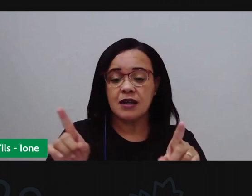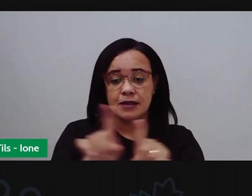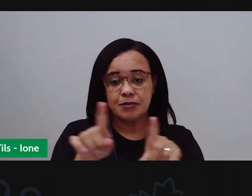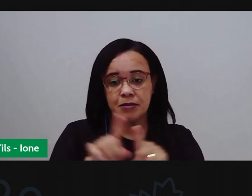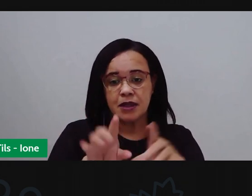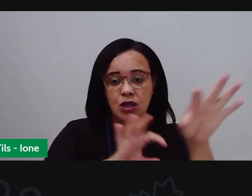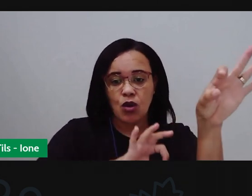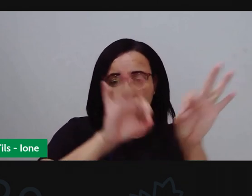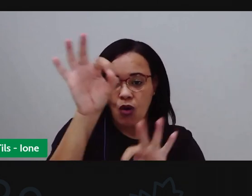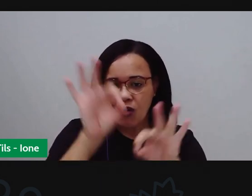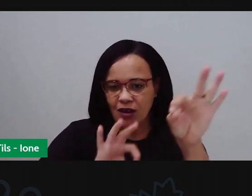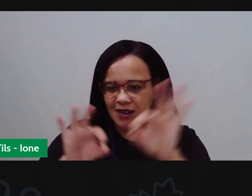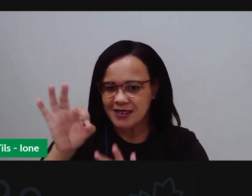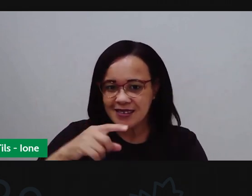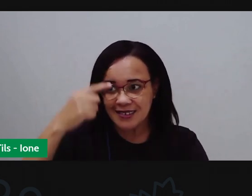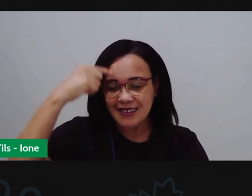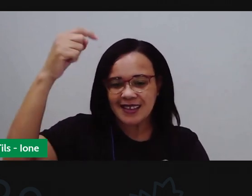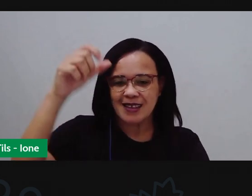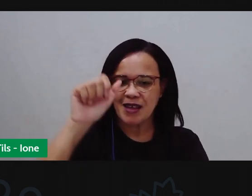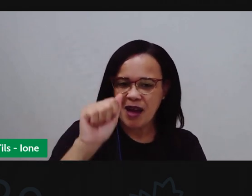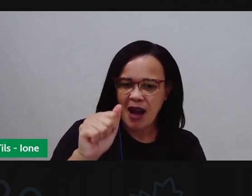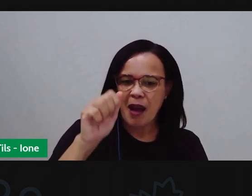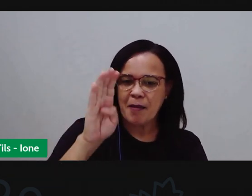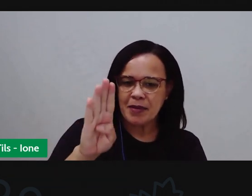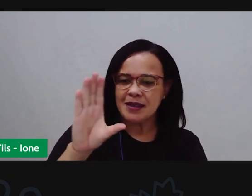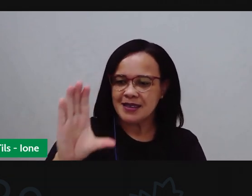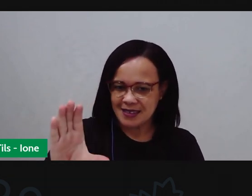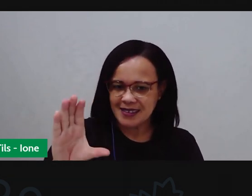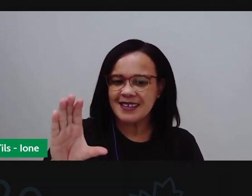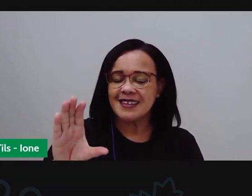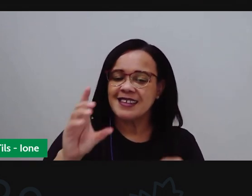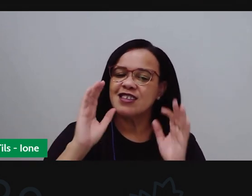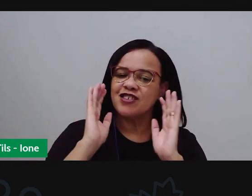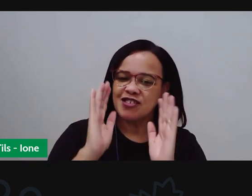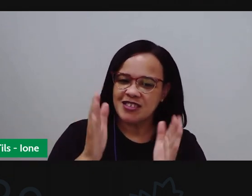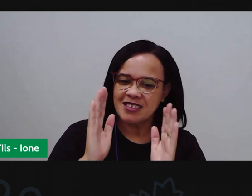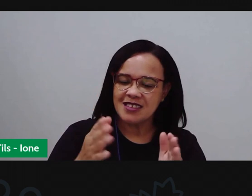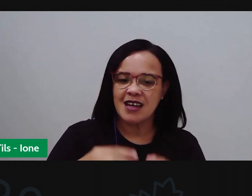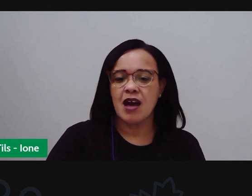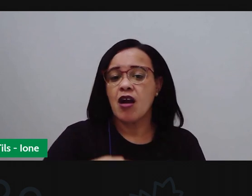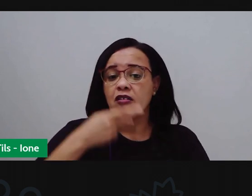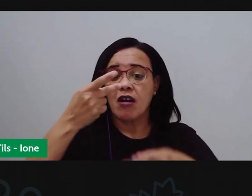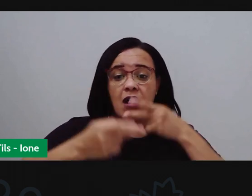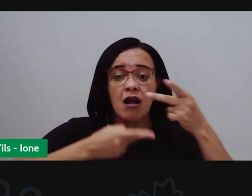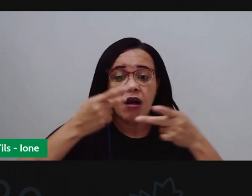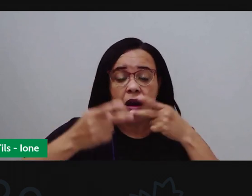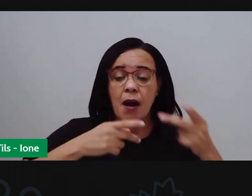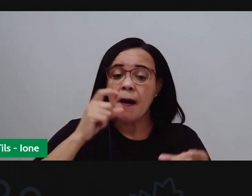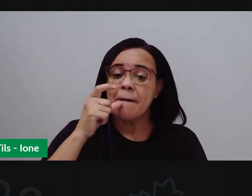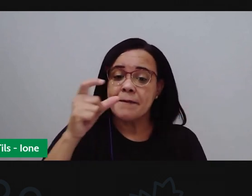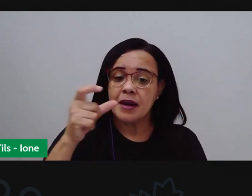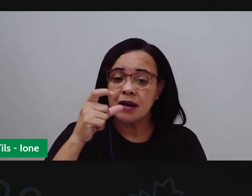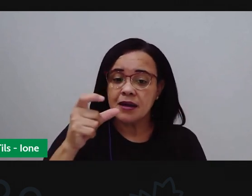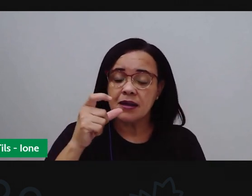organizar em ordem alfabética e a segmentar oralmente as palavras em